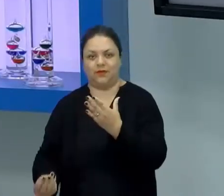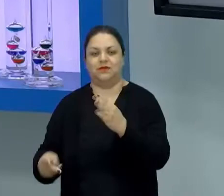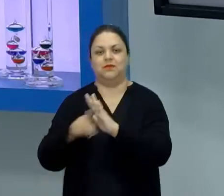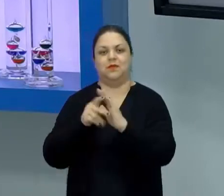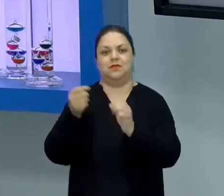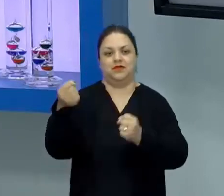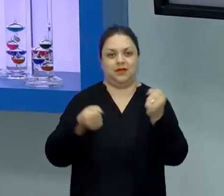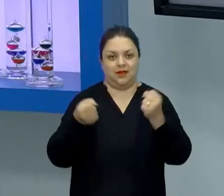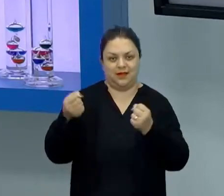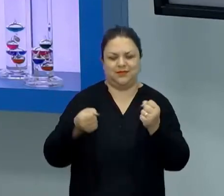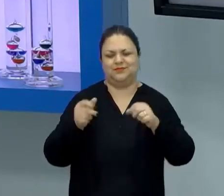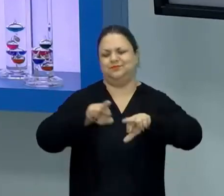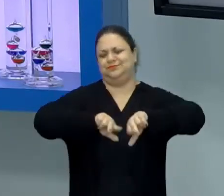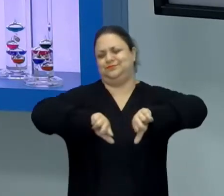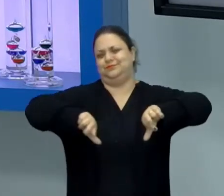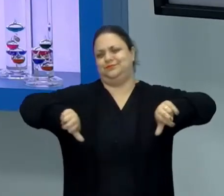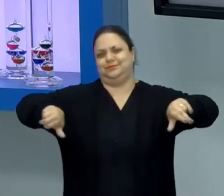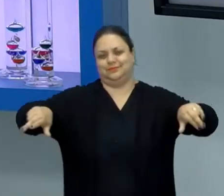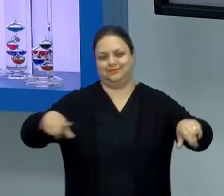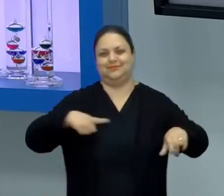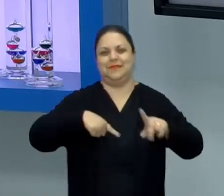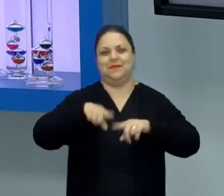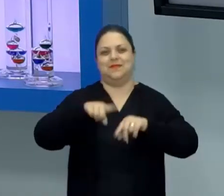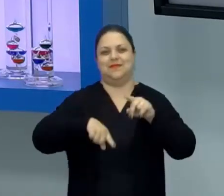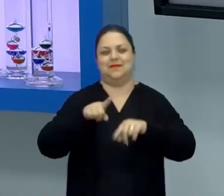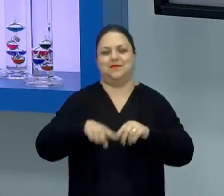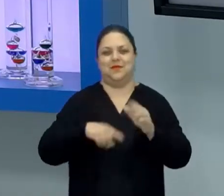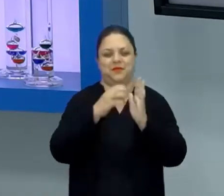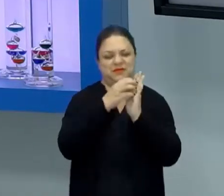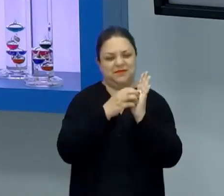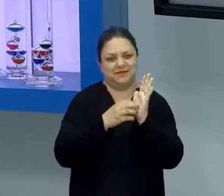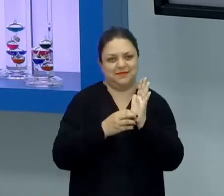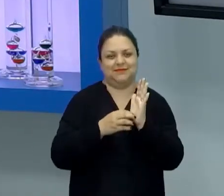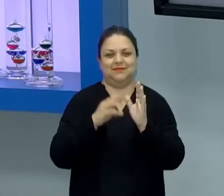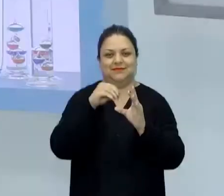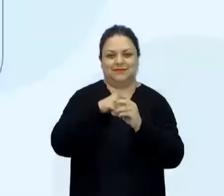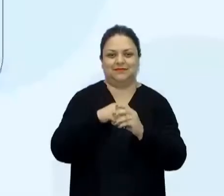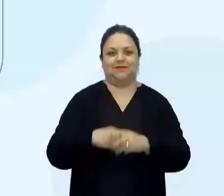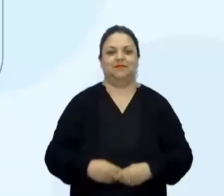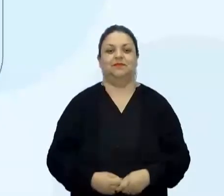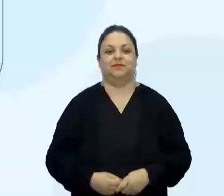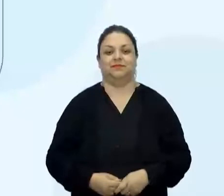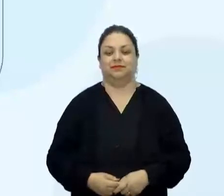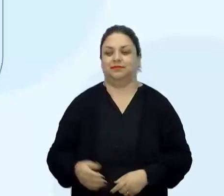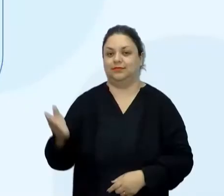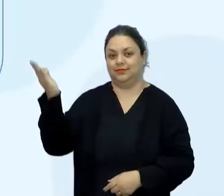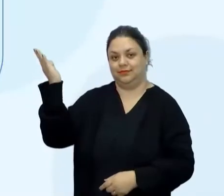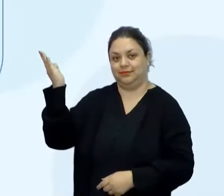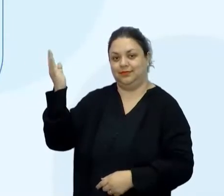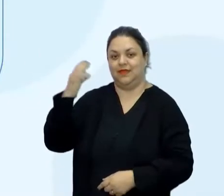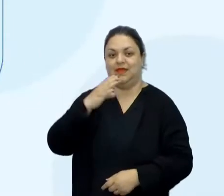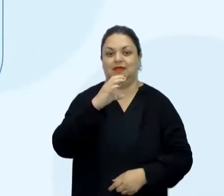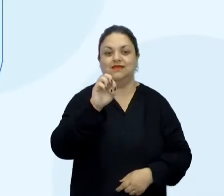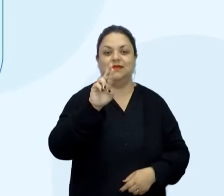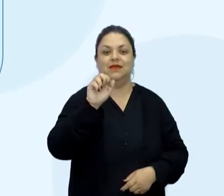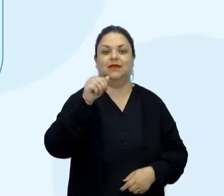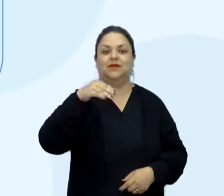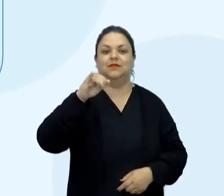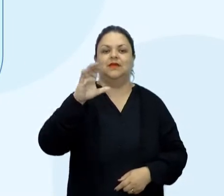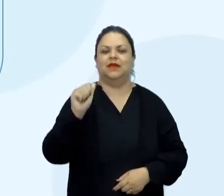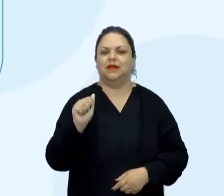materiais porosos, tá? E os materiais cerâmicos, o que são? Tá? Os materiais cerâmicos, eles